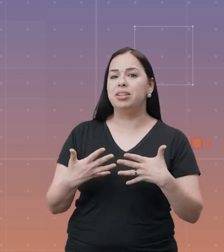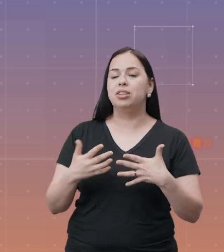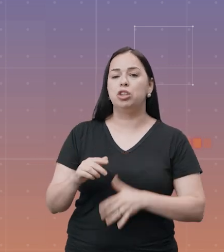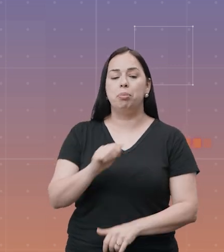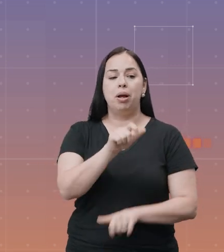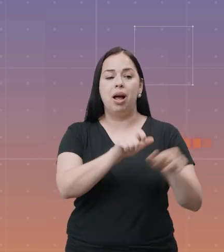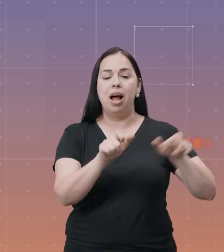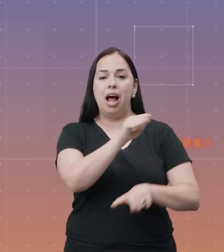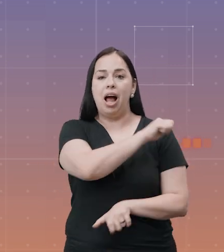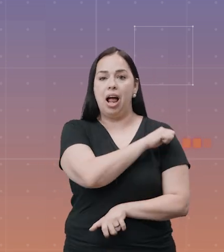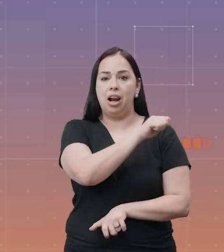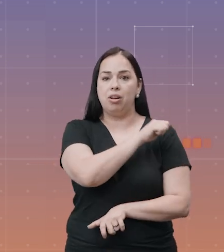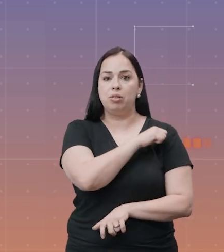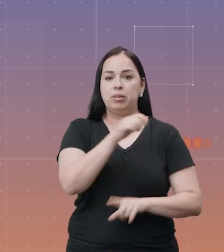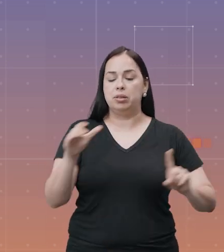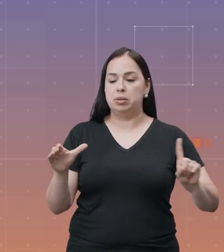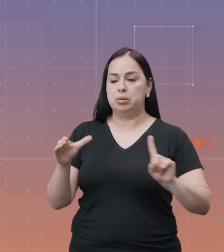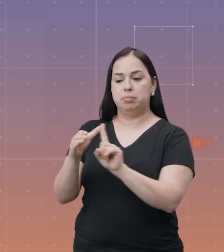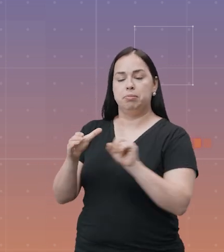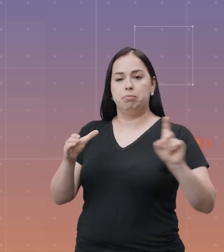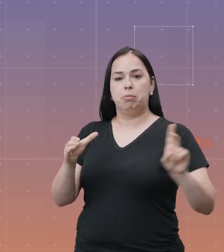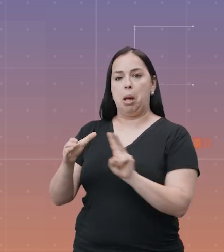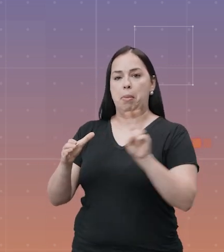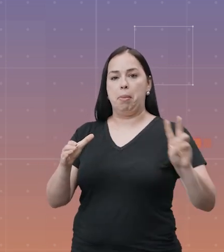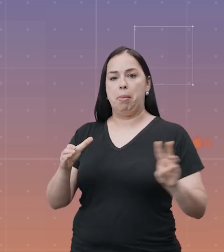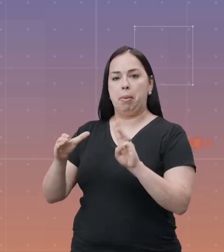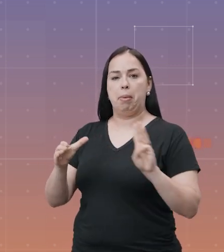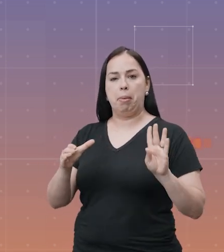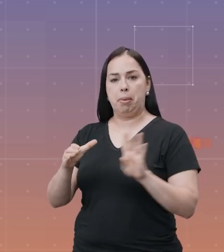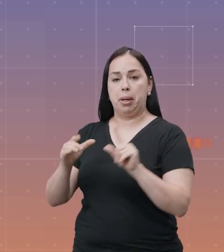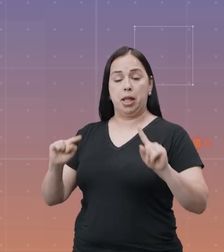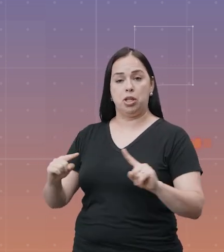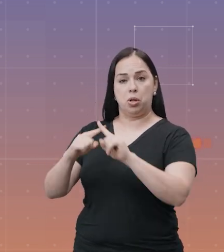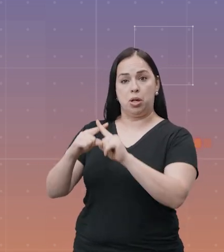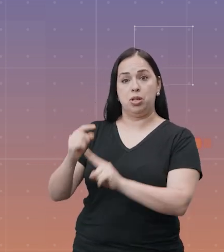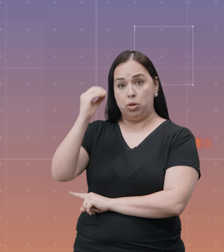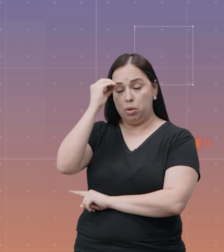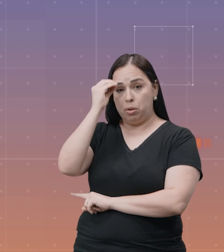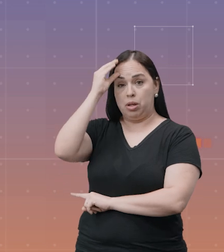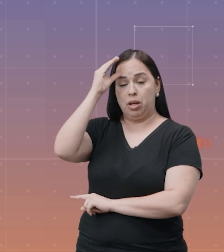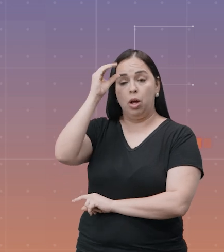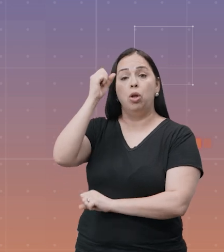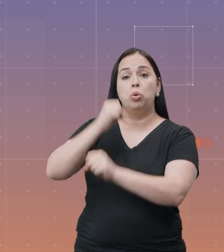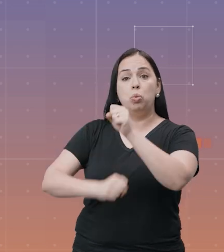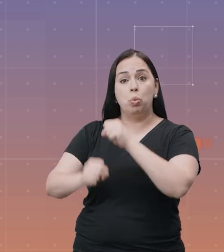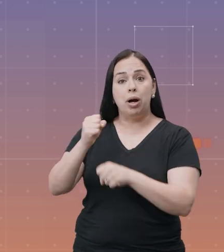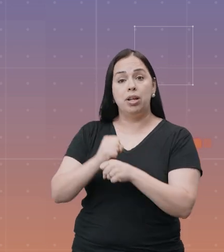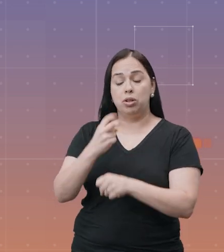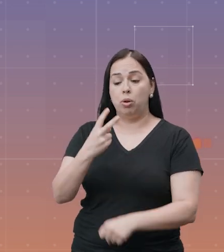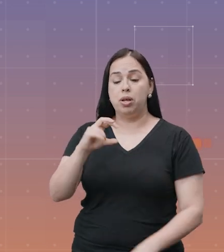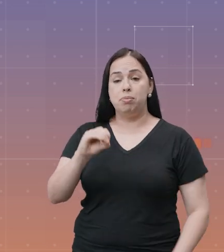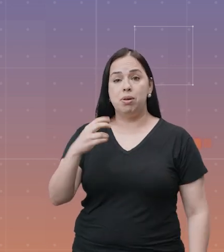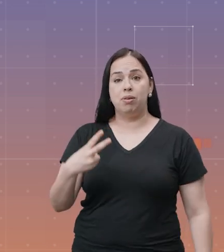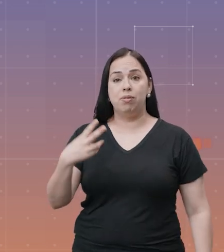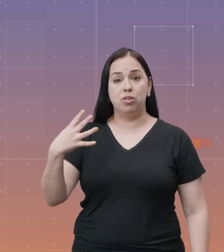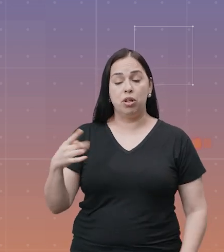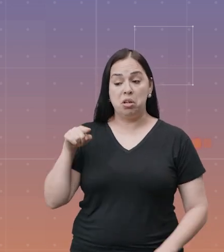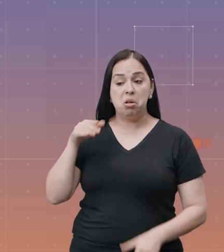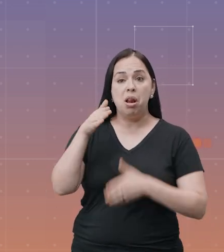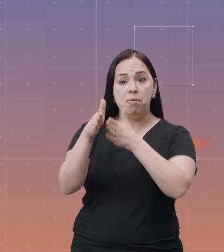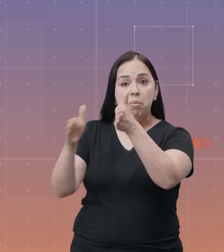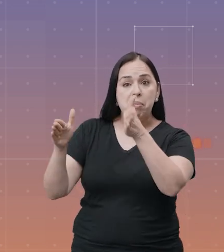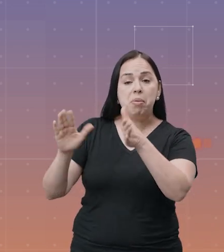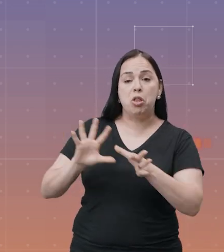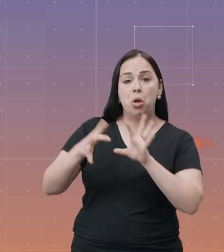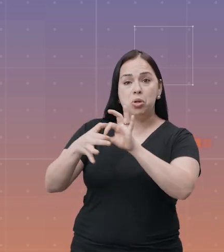sobre alunos que formaram o time olímpico do conhecimento de São José dos Campos em 2024, representando a cidade em